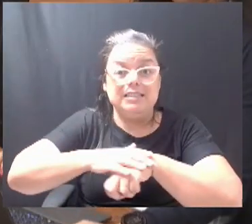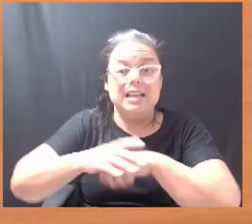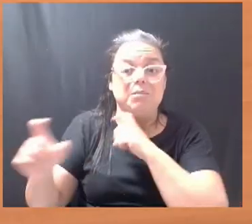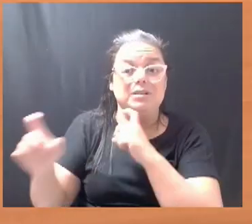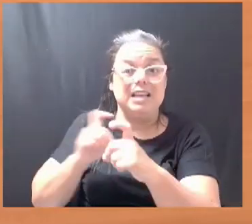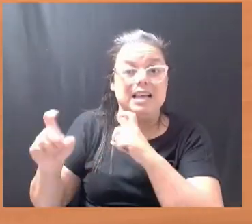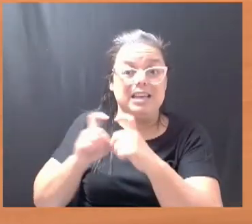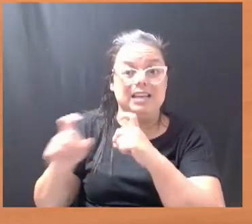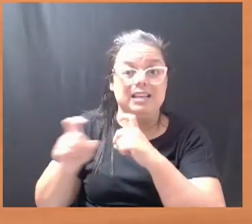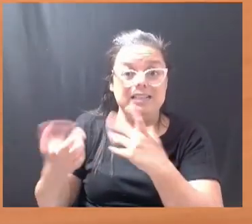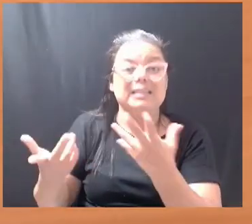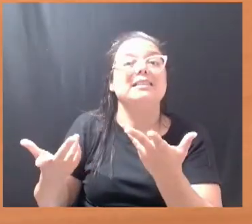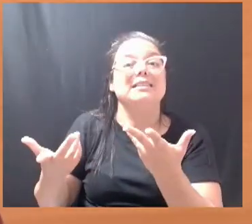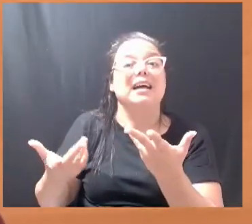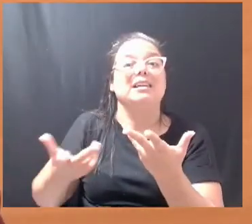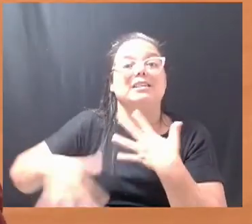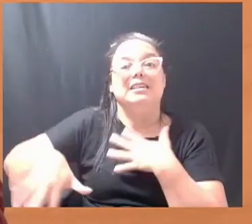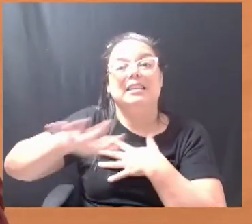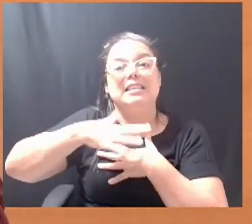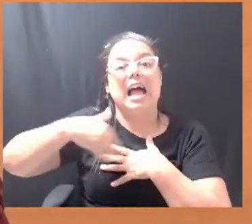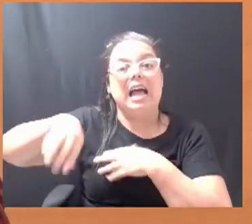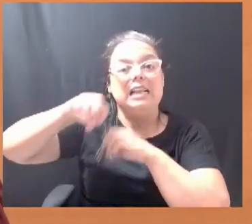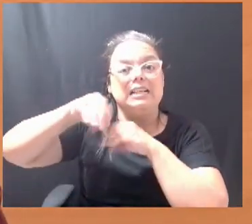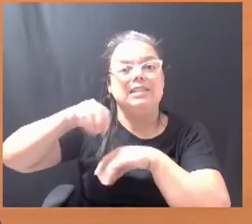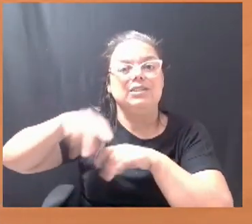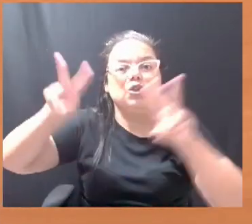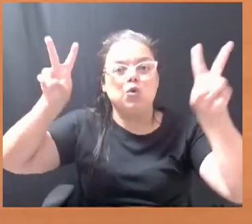Educação, que debateu o tema da Lei